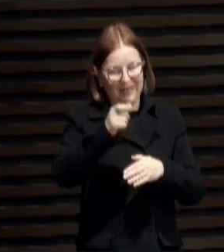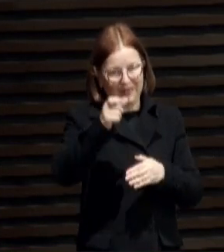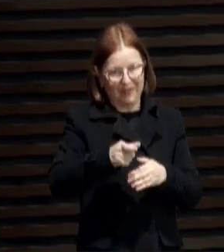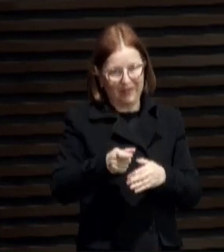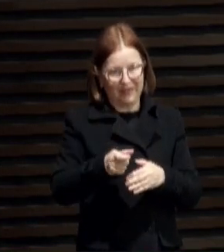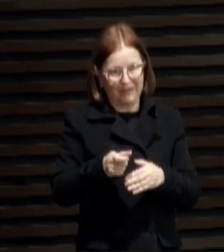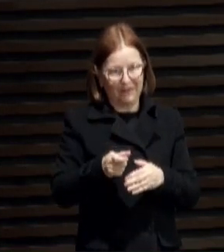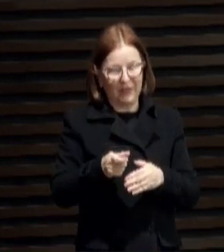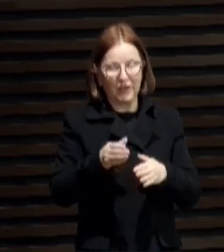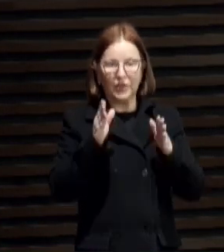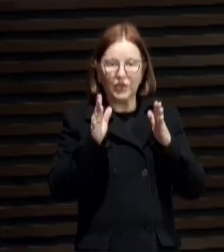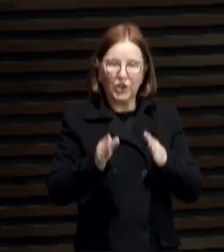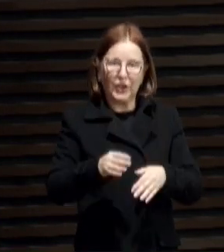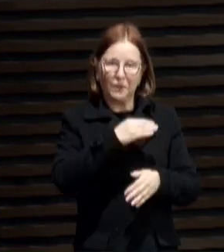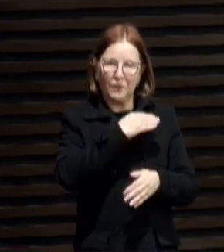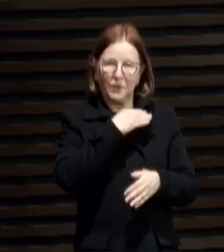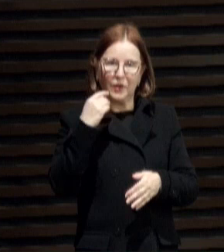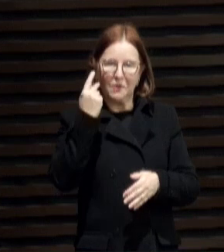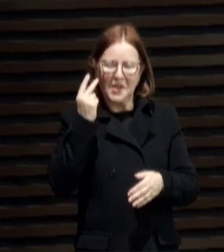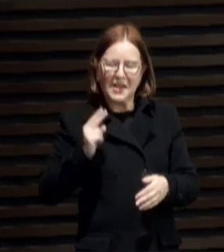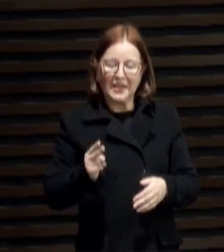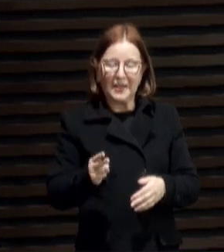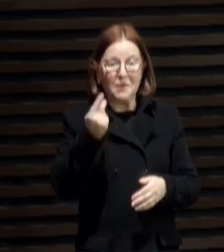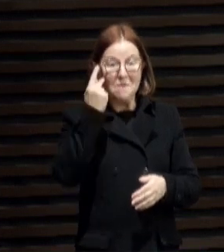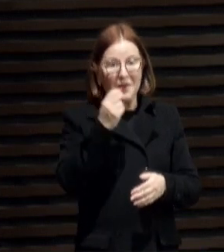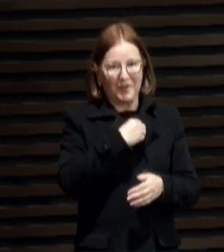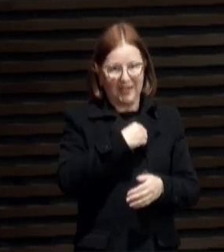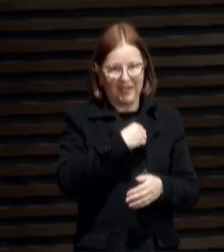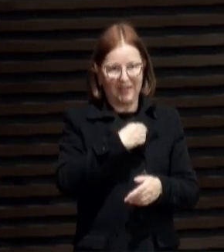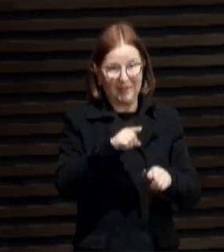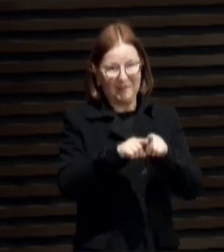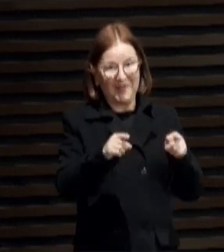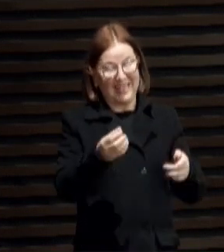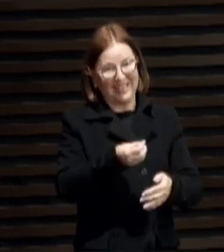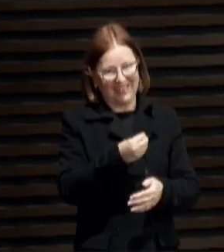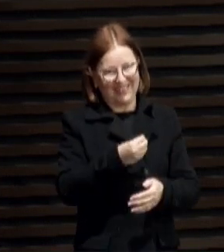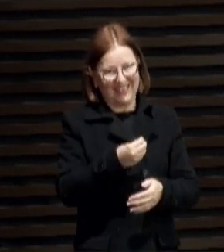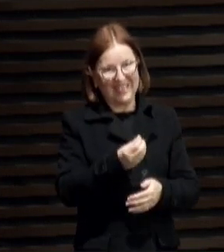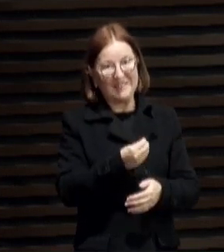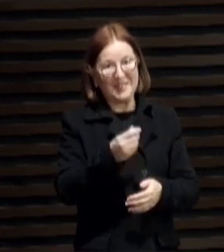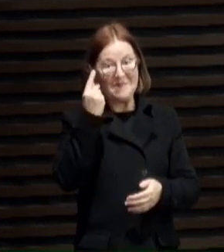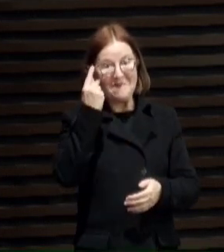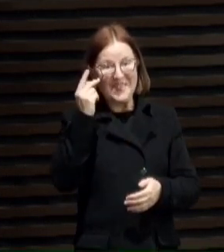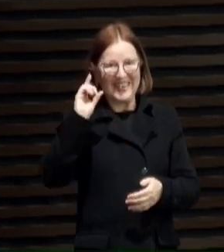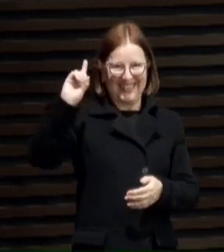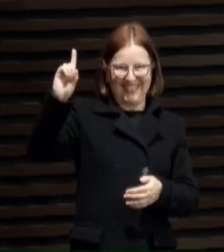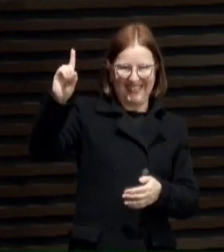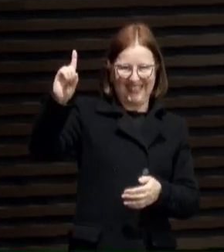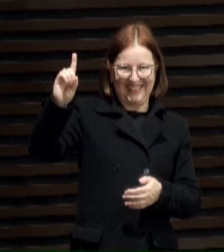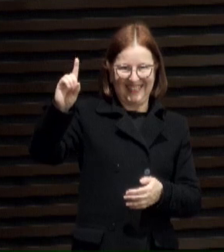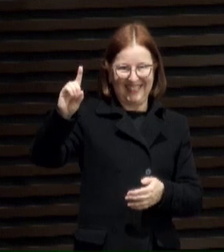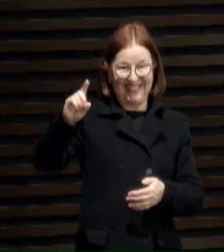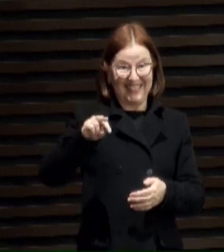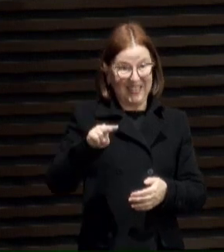uma vez para sempre morreu para o pecado. Mas quanto a viver, vive para Deus. Assim